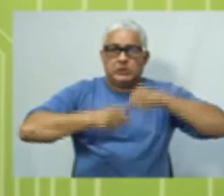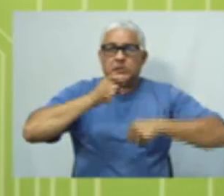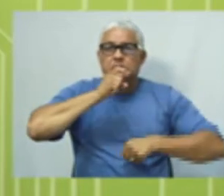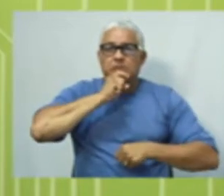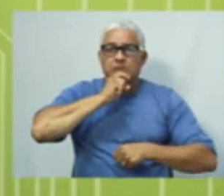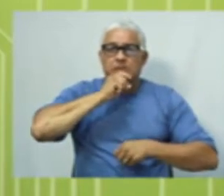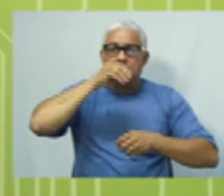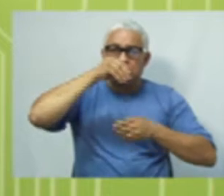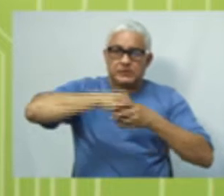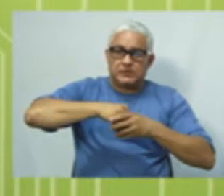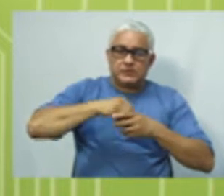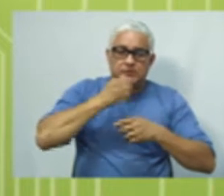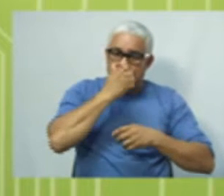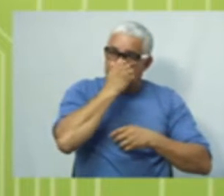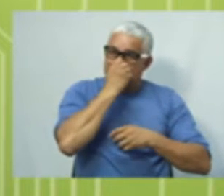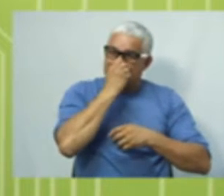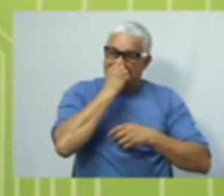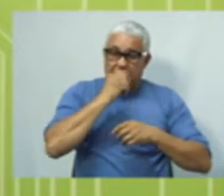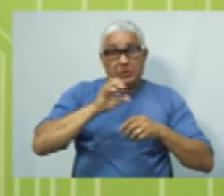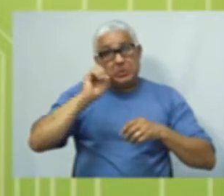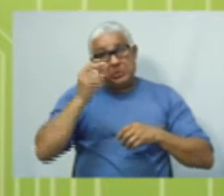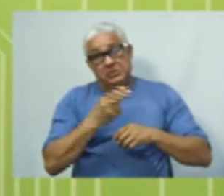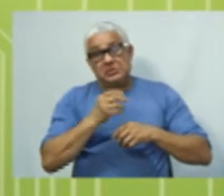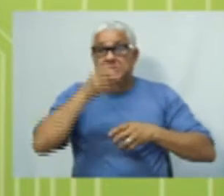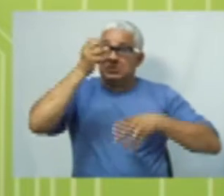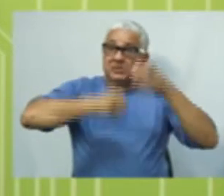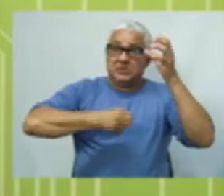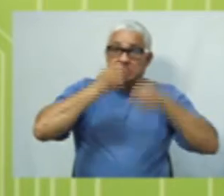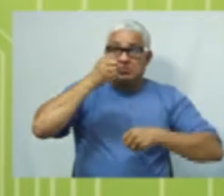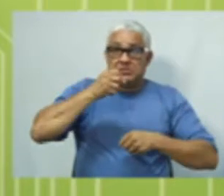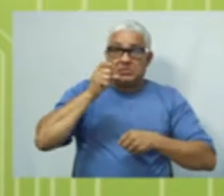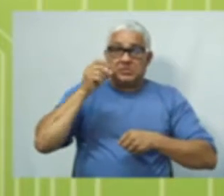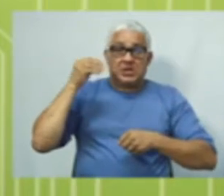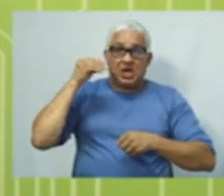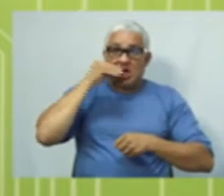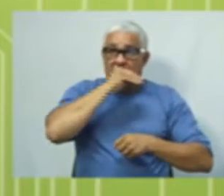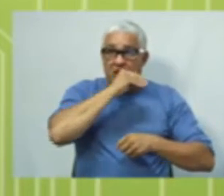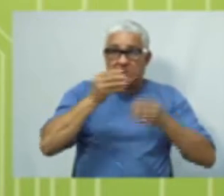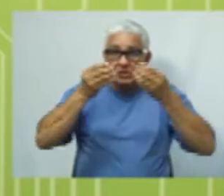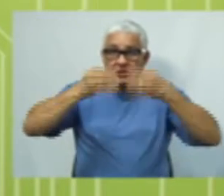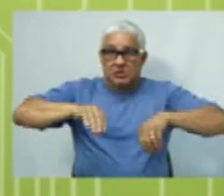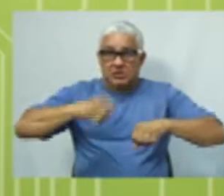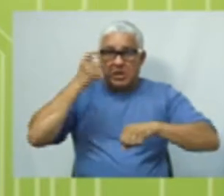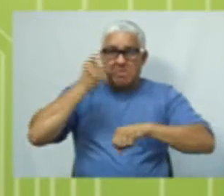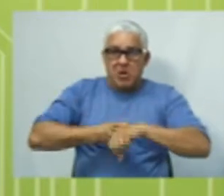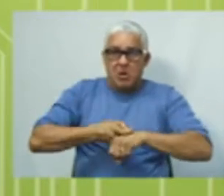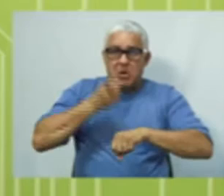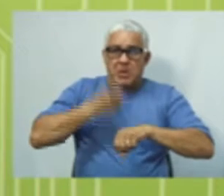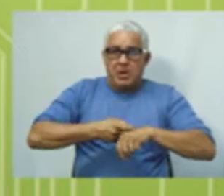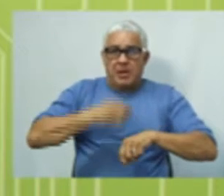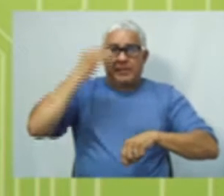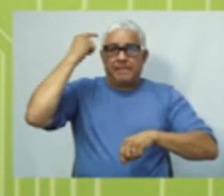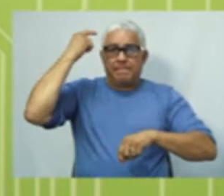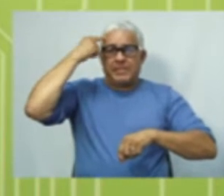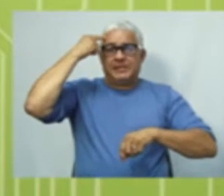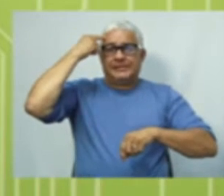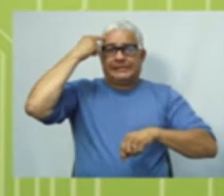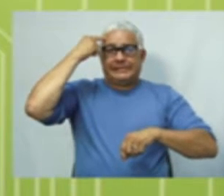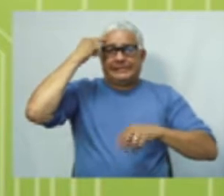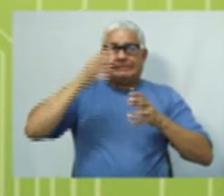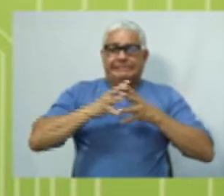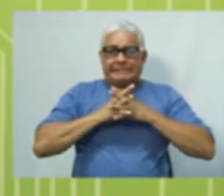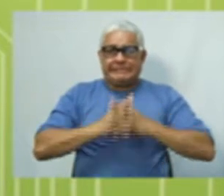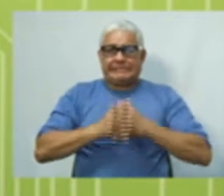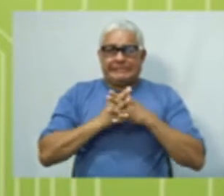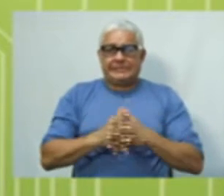gelado dentro de uma massa ou um leite quente dentro do ovo, o ovo vai endurecer. Imagine a confusão. Então, tudo isso.